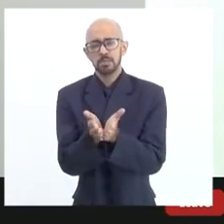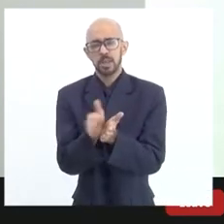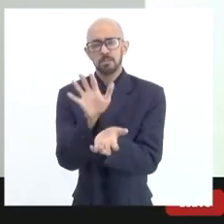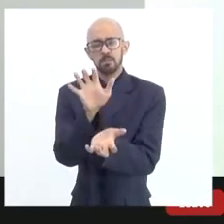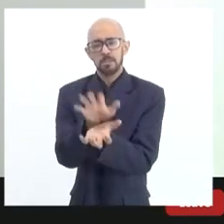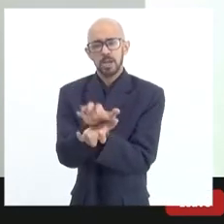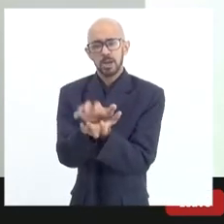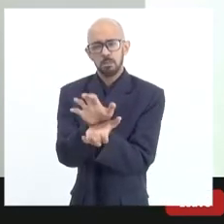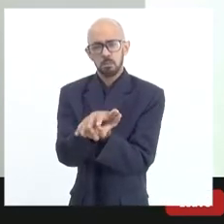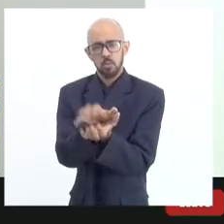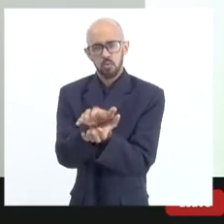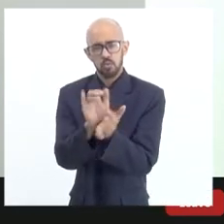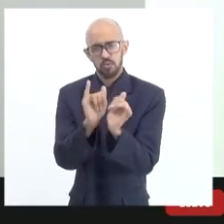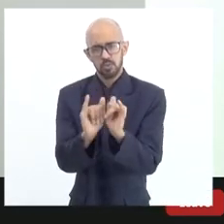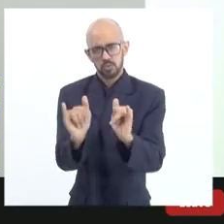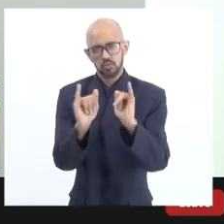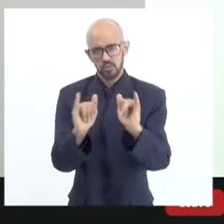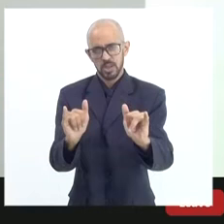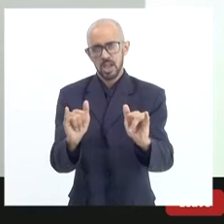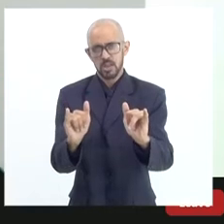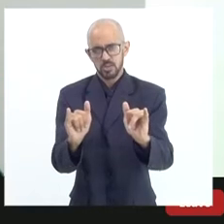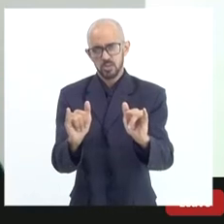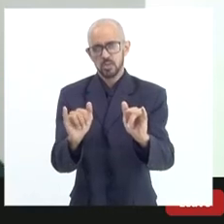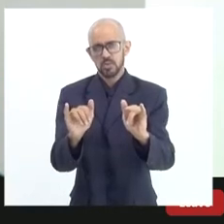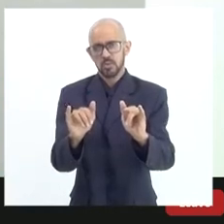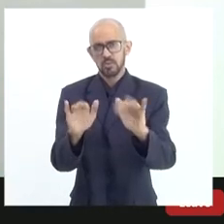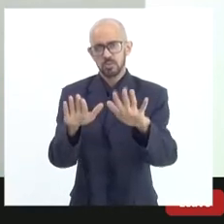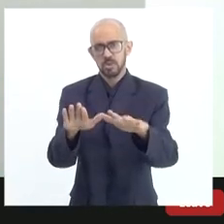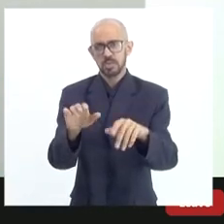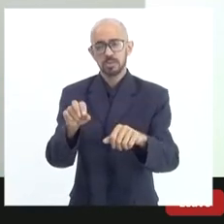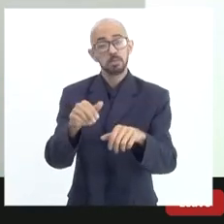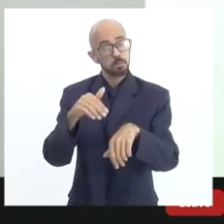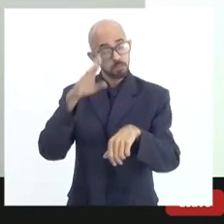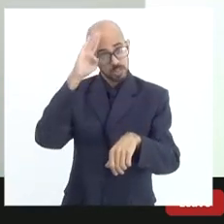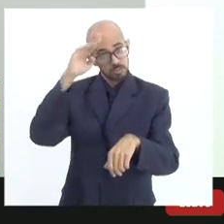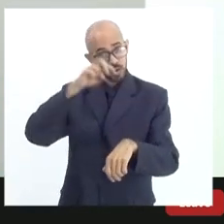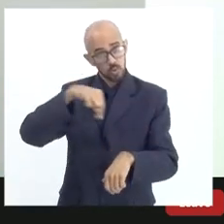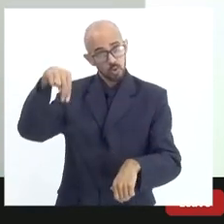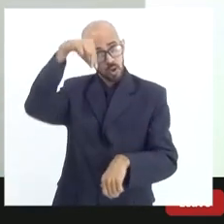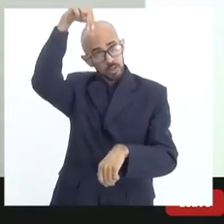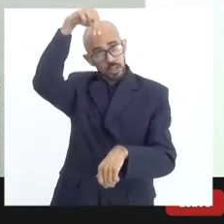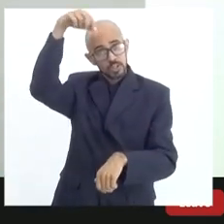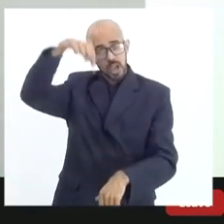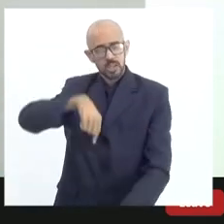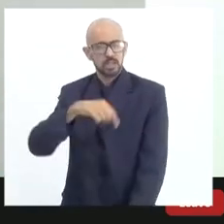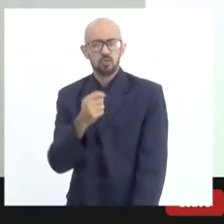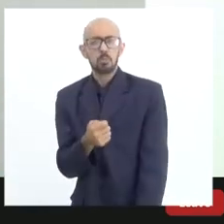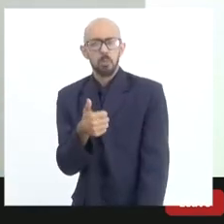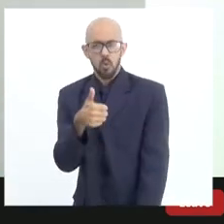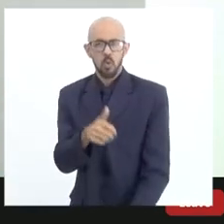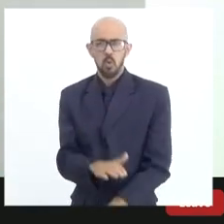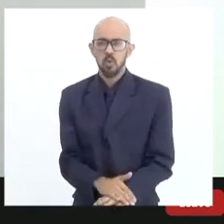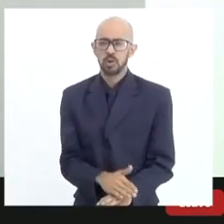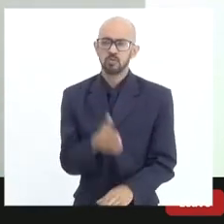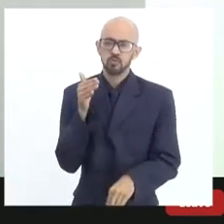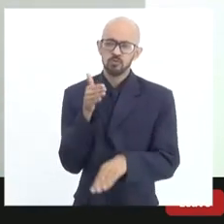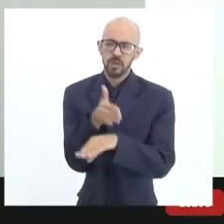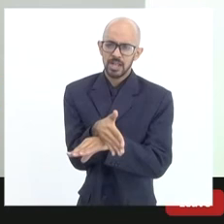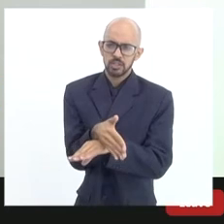muito amplamente divulgado pela imprensa, mas muito mais no Nordeste, aqui não tomou tanta repercussão, onde